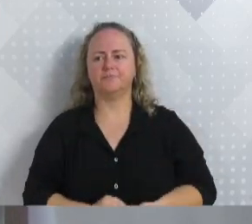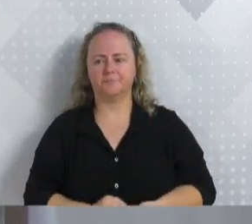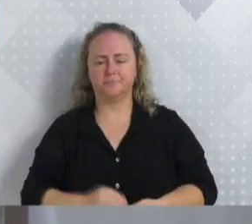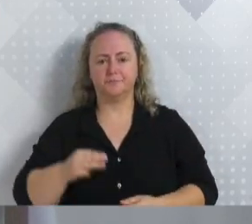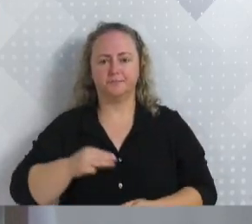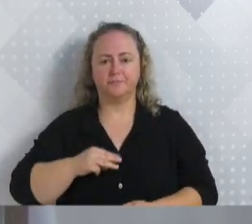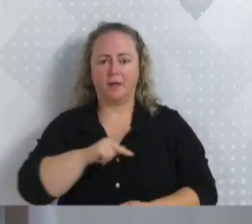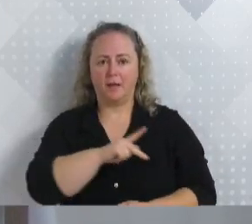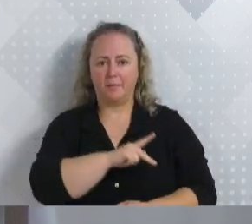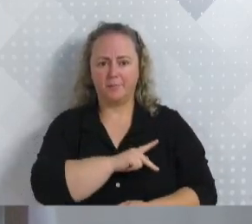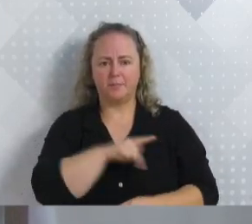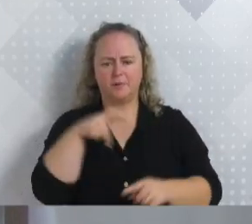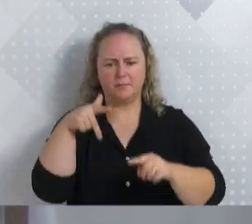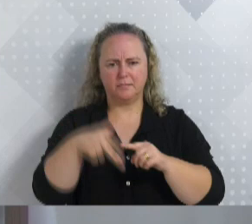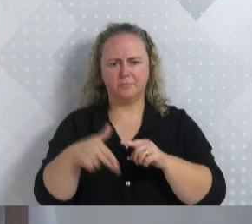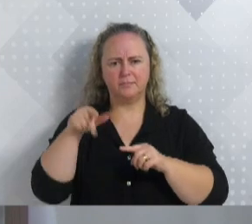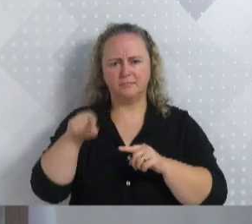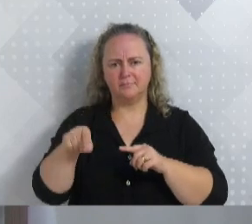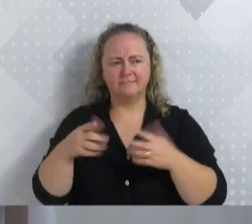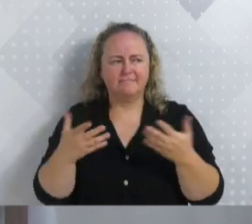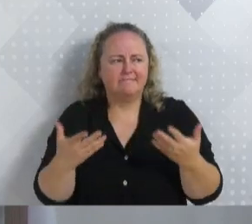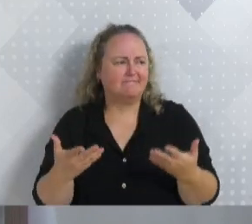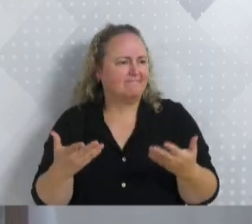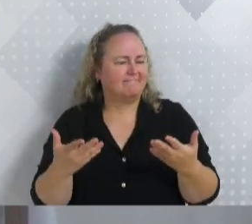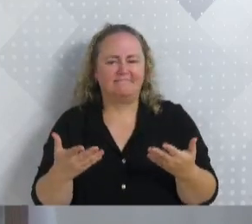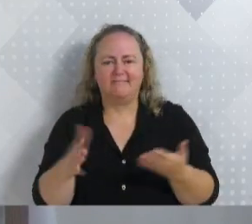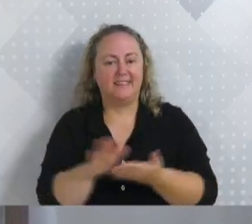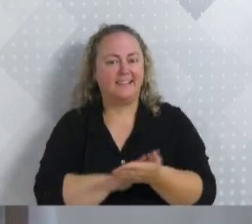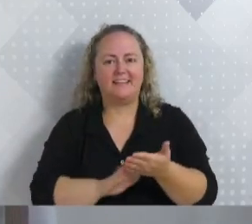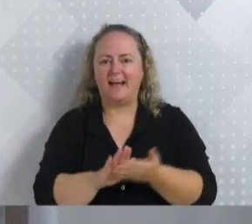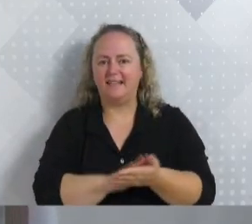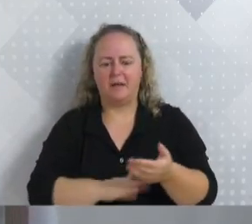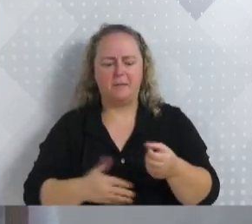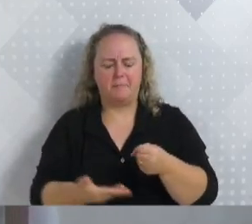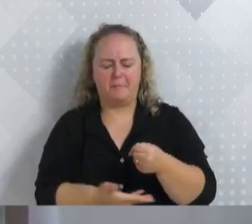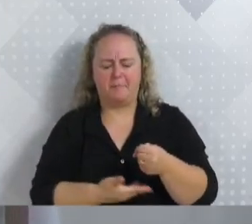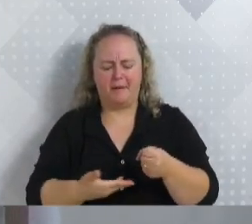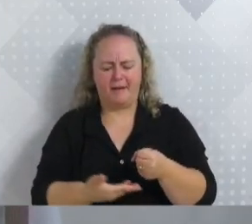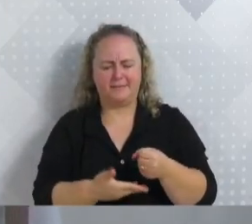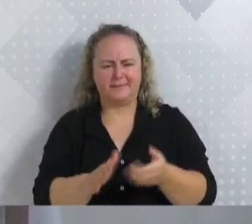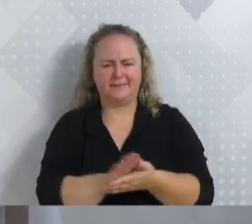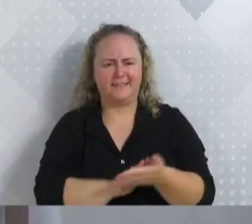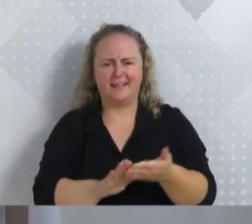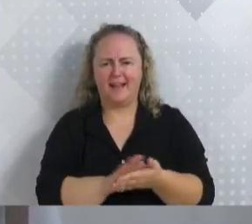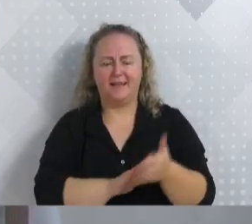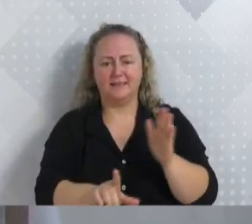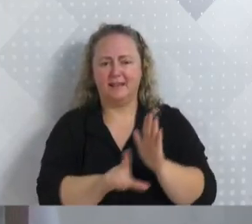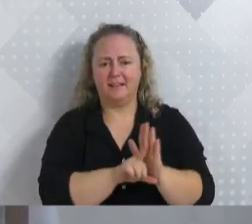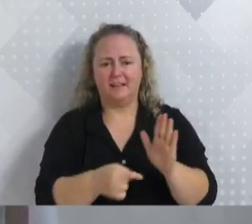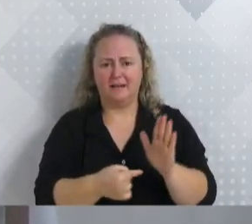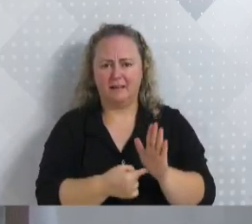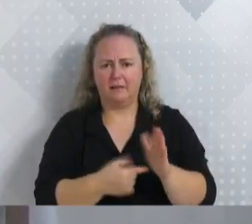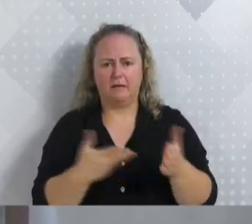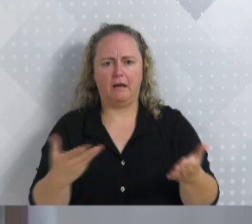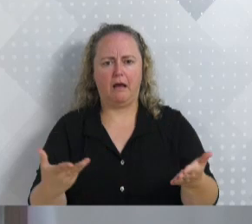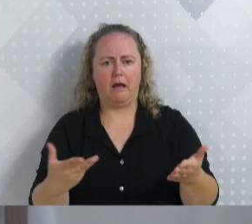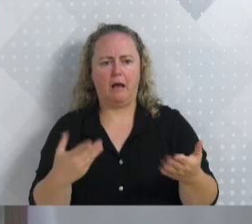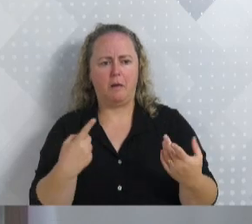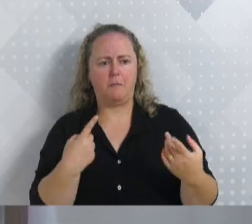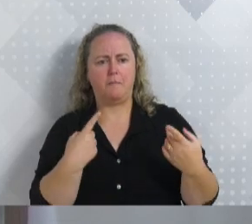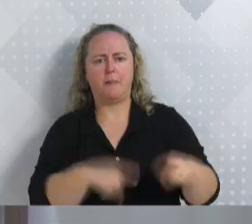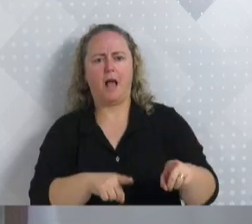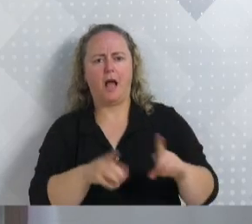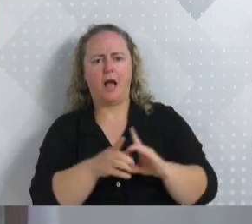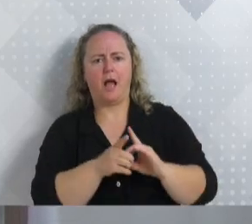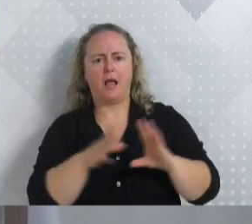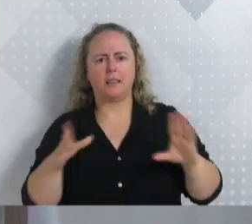Público Federal para a Jovem Pan, ele não tem embasamento, não tem previsão, e fala sobre ataque à democracia,